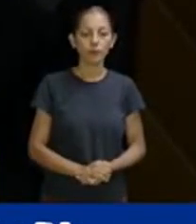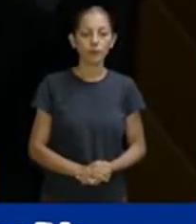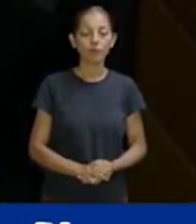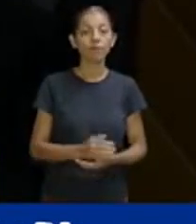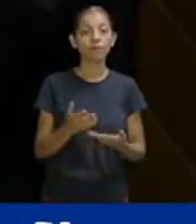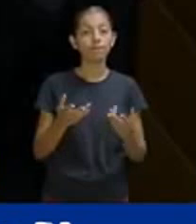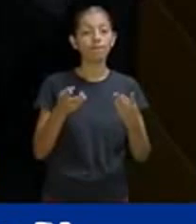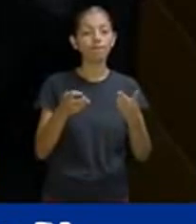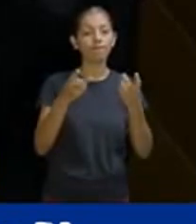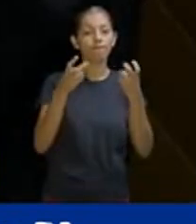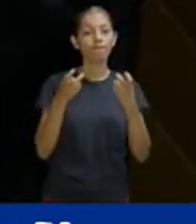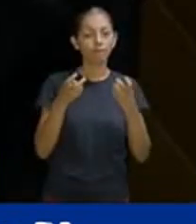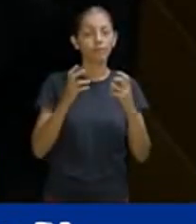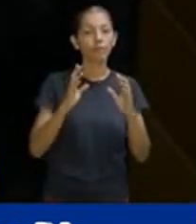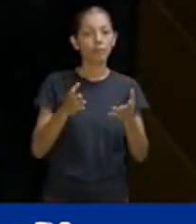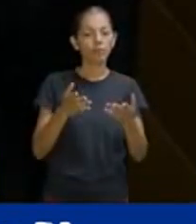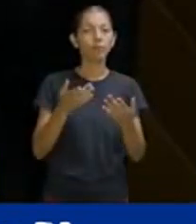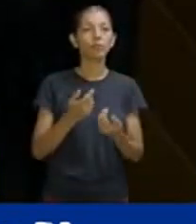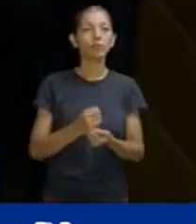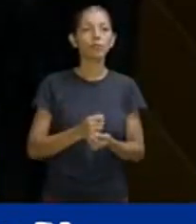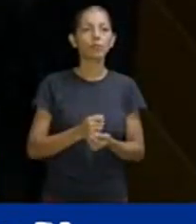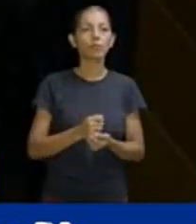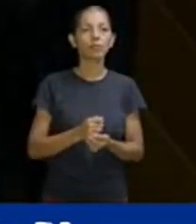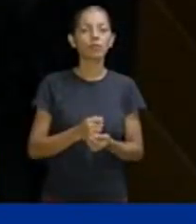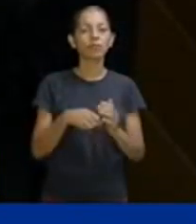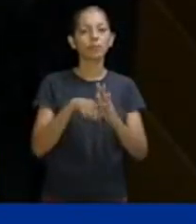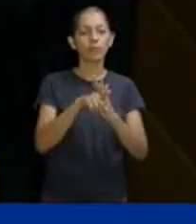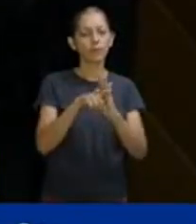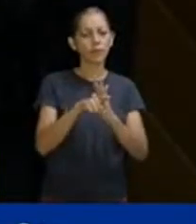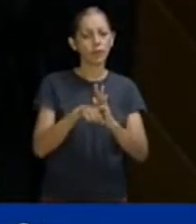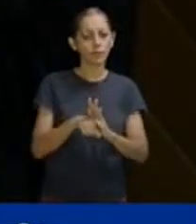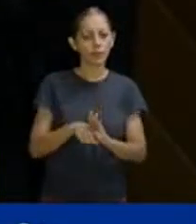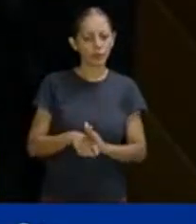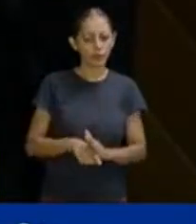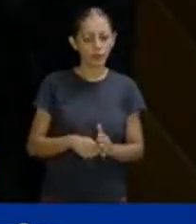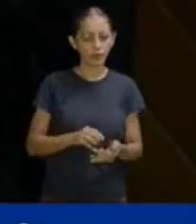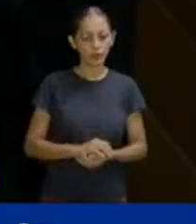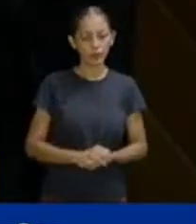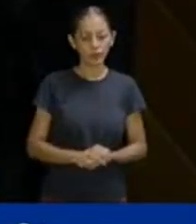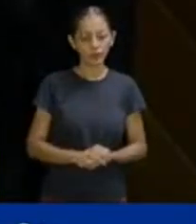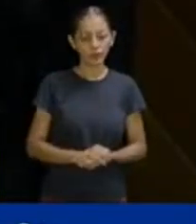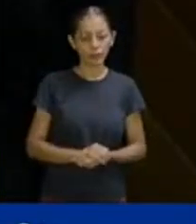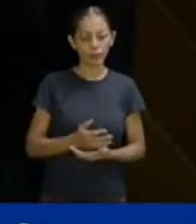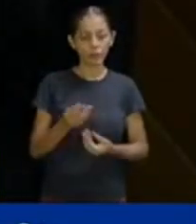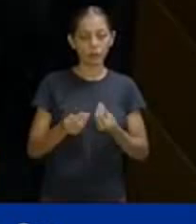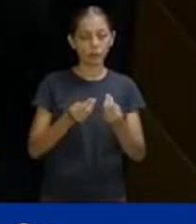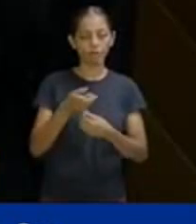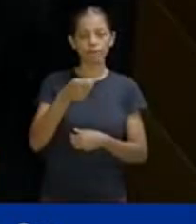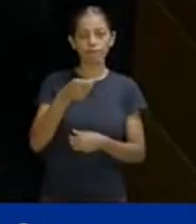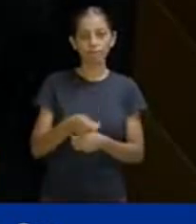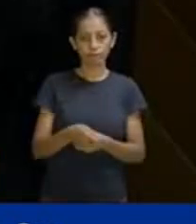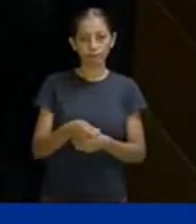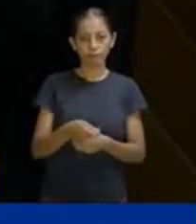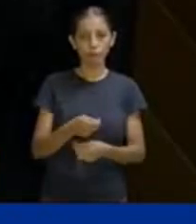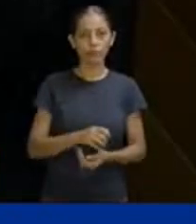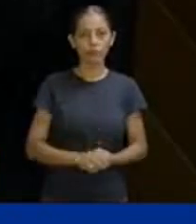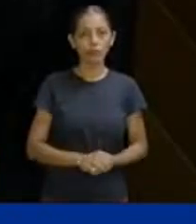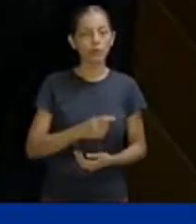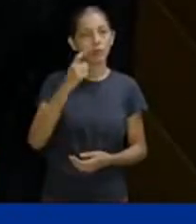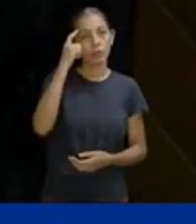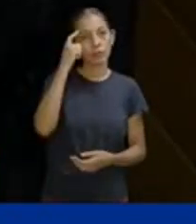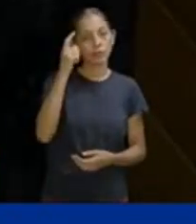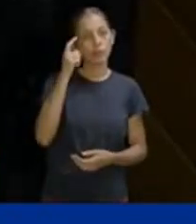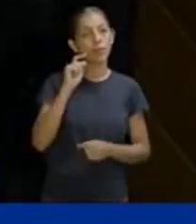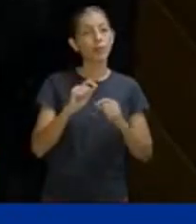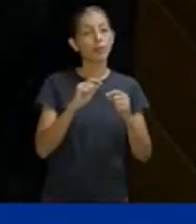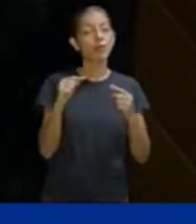foi observado na sentença. Contudo, para indeferir o pedido, o magistrado de primeiro grau se utilizou de 2 fundamentos, que, a